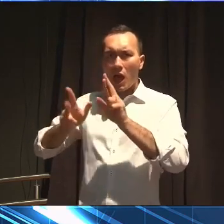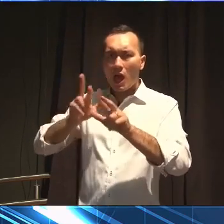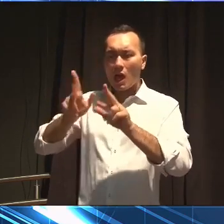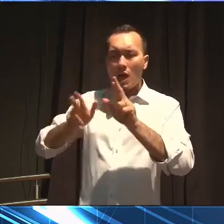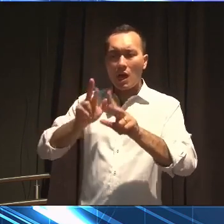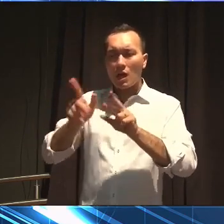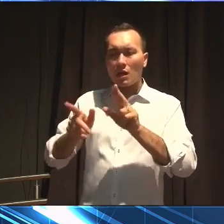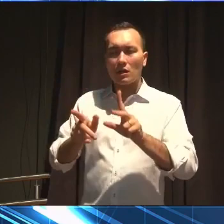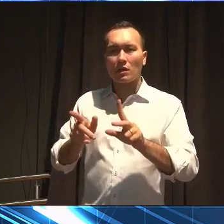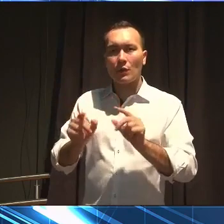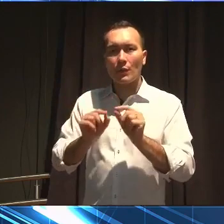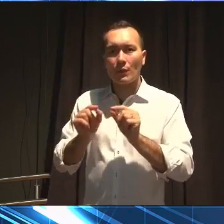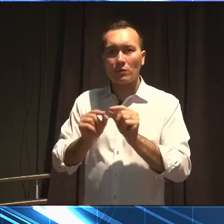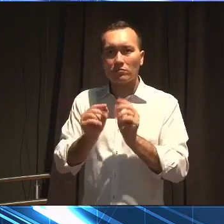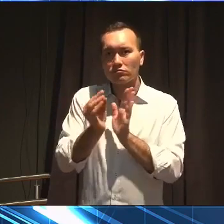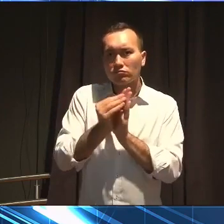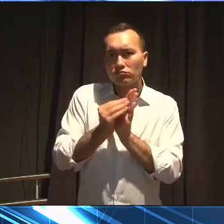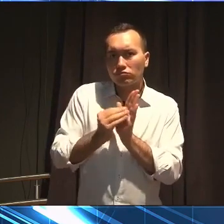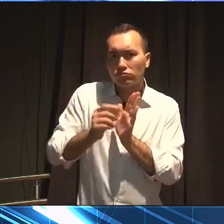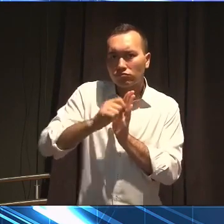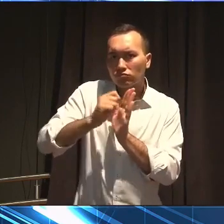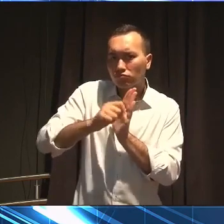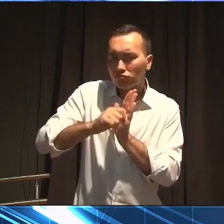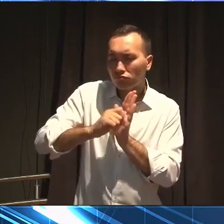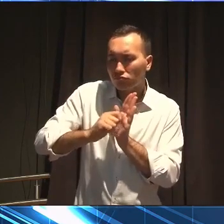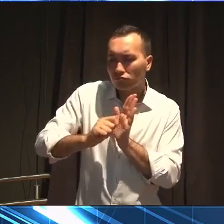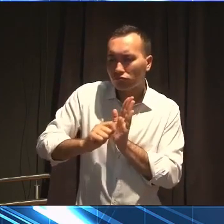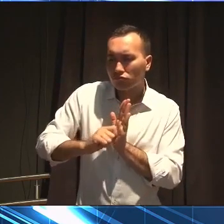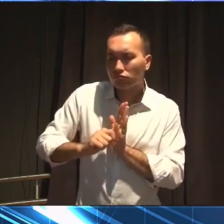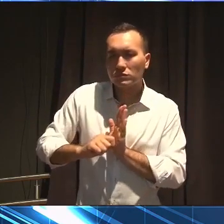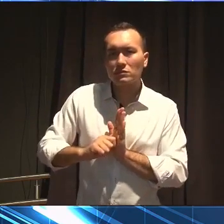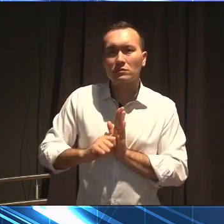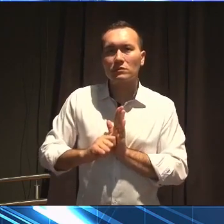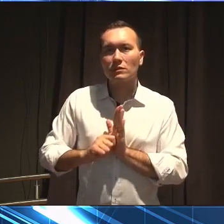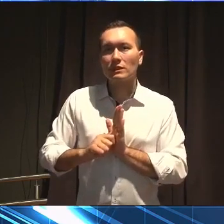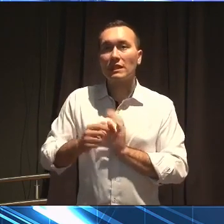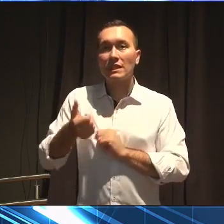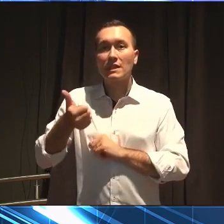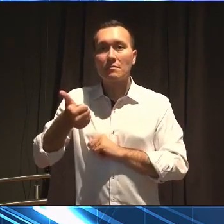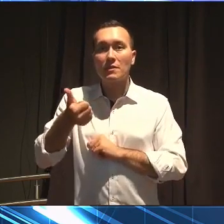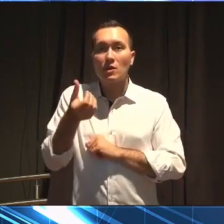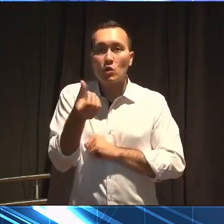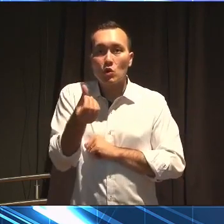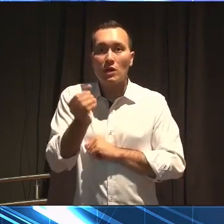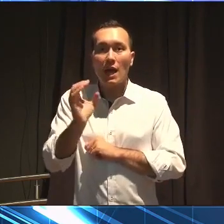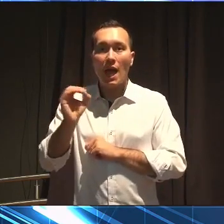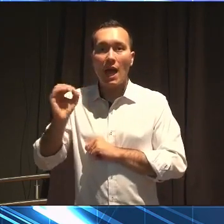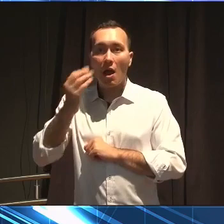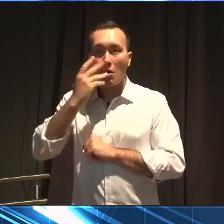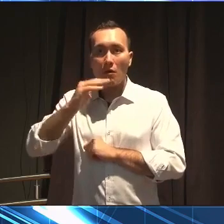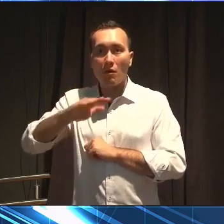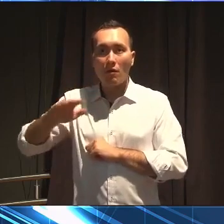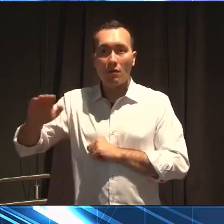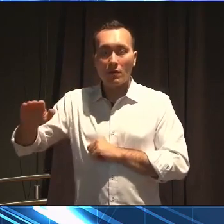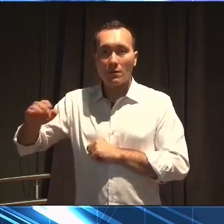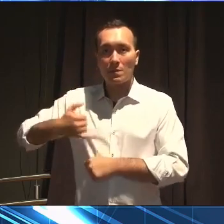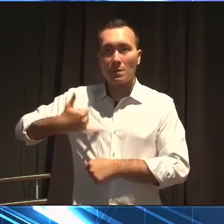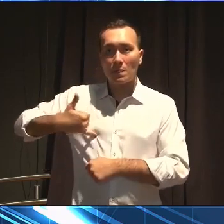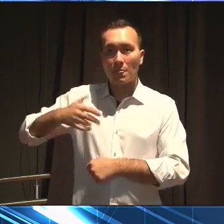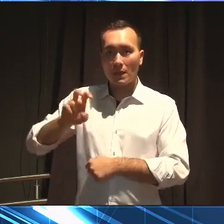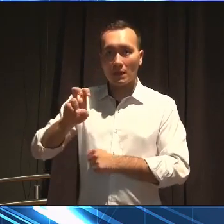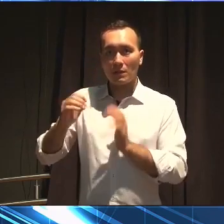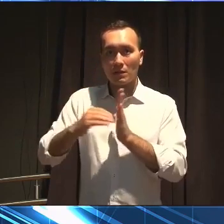bem legal, né? 1.600 crianças que foram acompanhadas dos 5 anos de idade até os 15 anos de